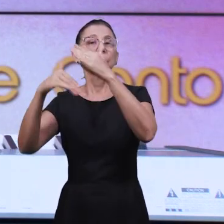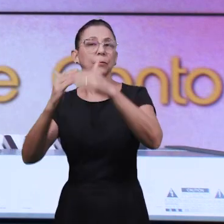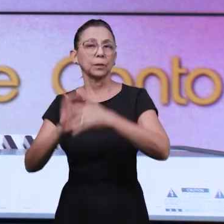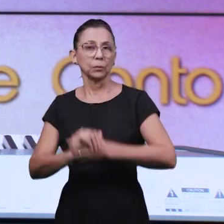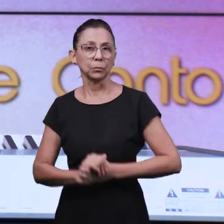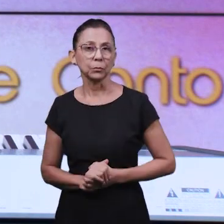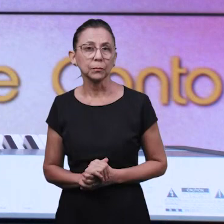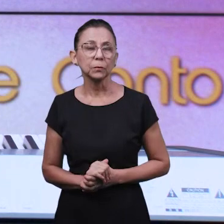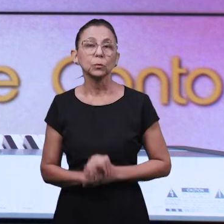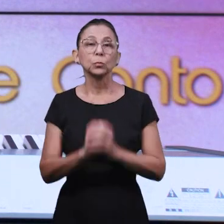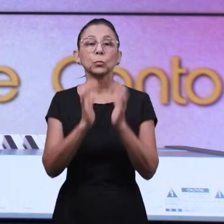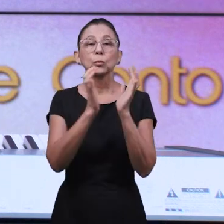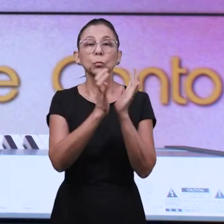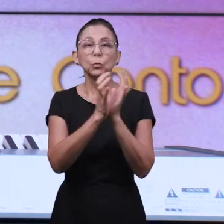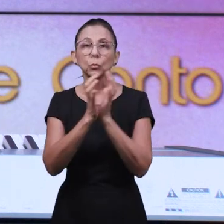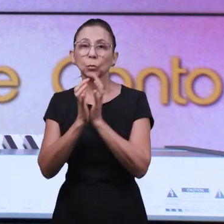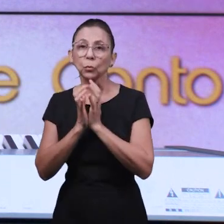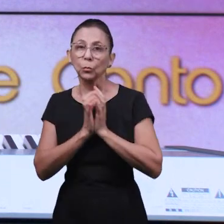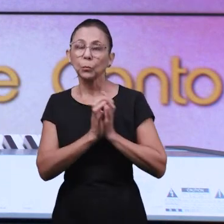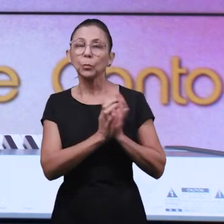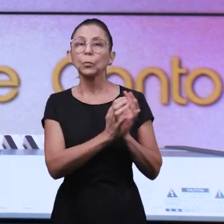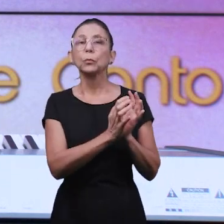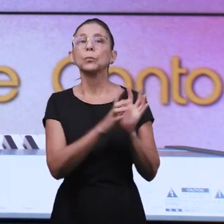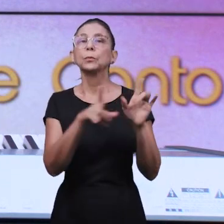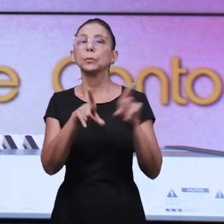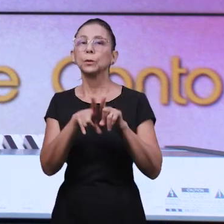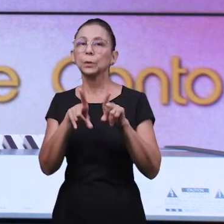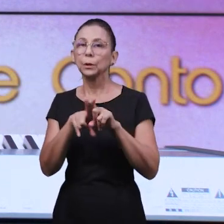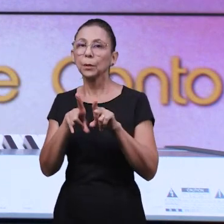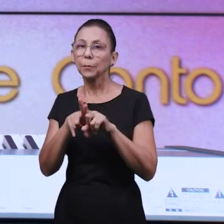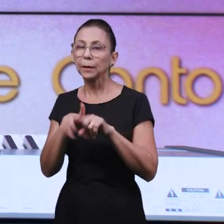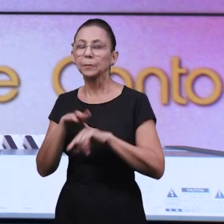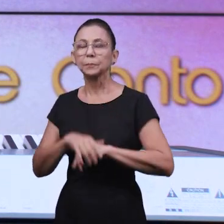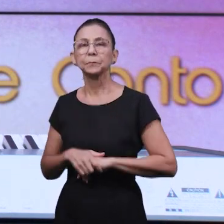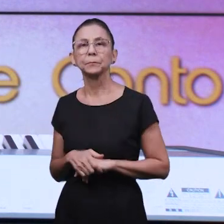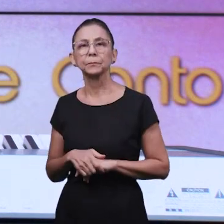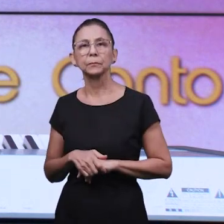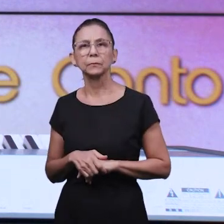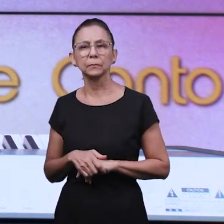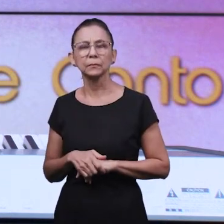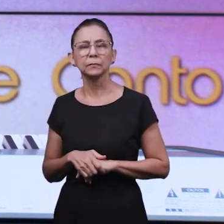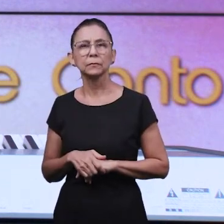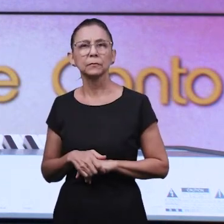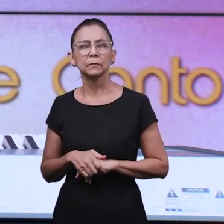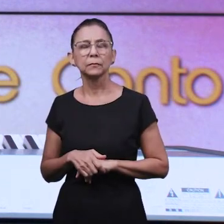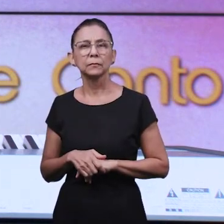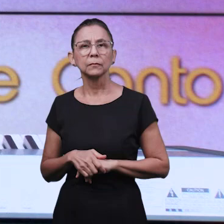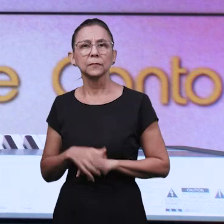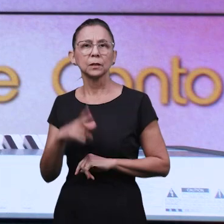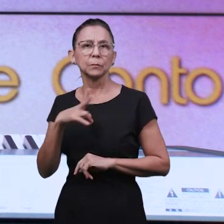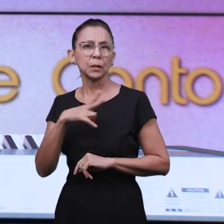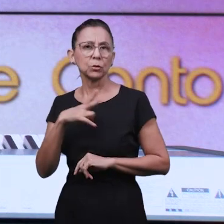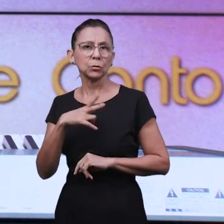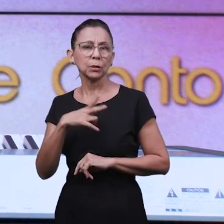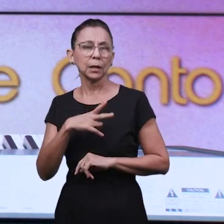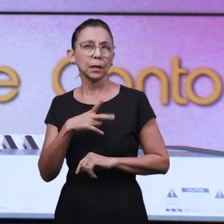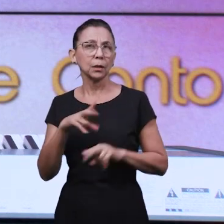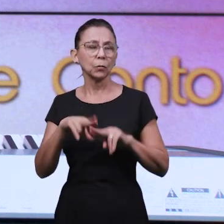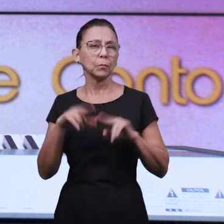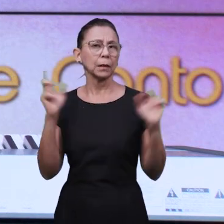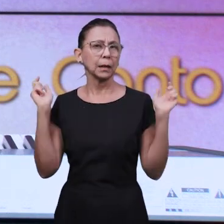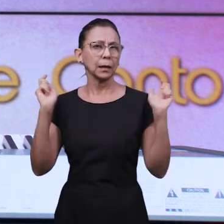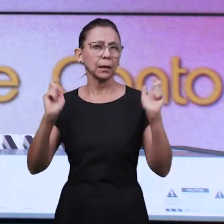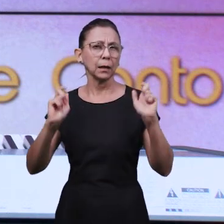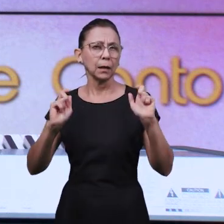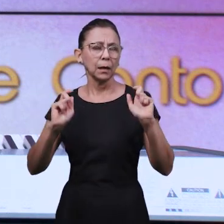desenvolvido, isso no conjunto do grupo ali e também no treino individual. E uma maneira mais eficaz